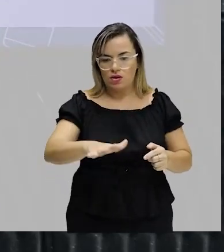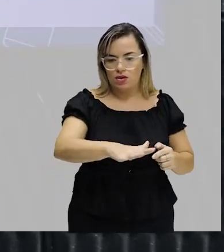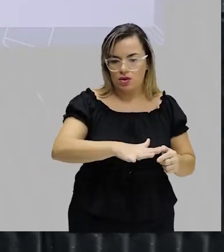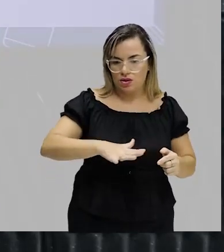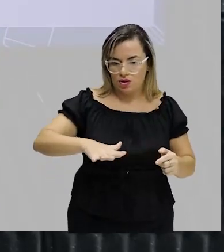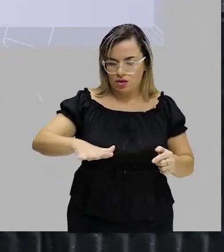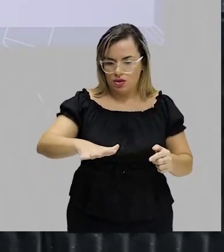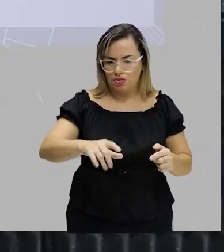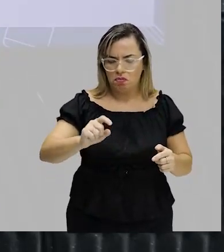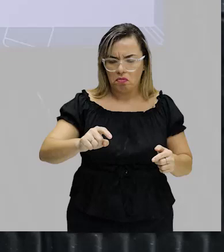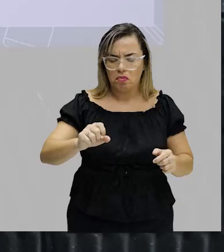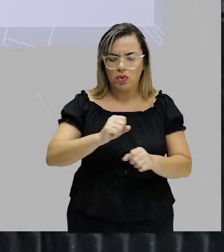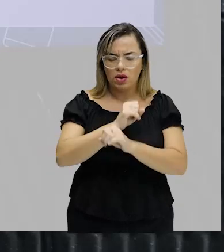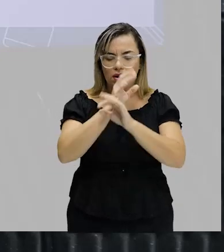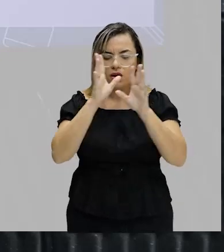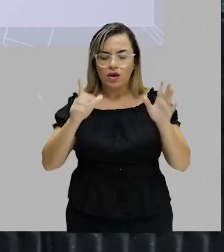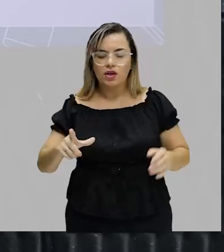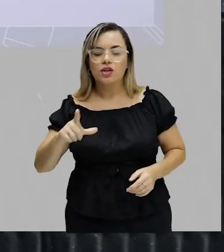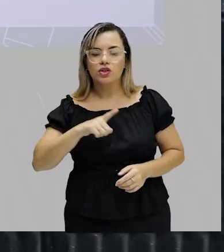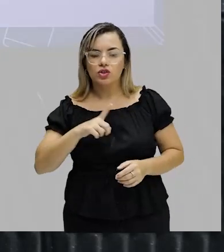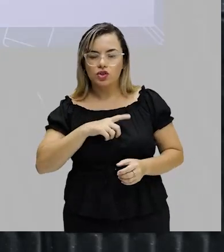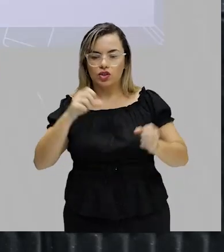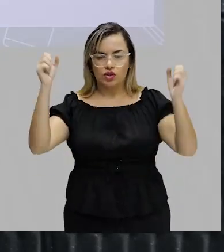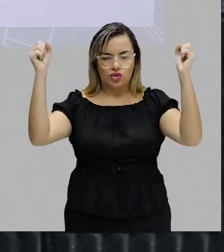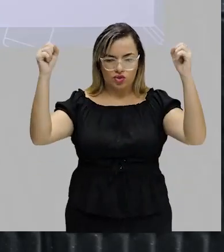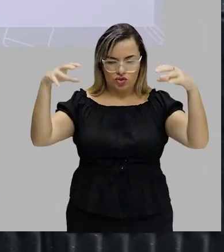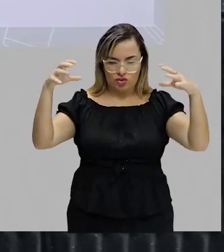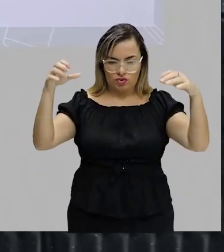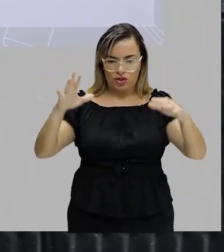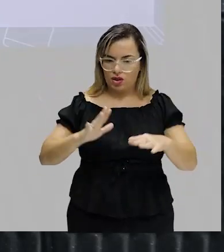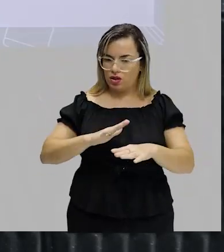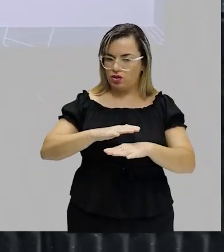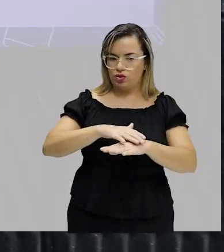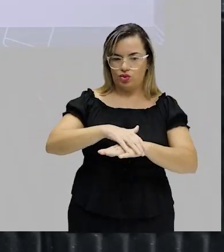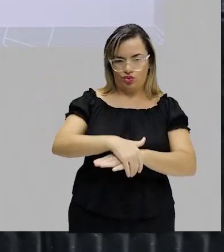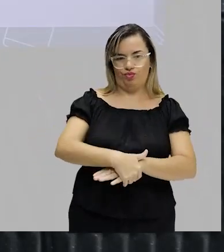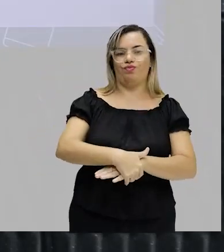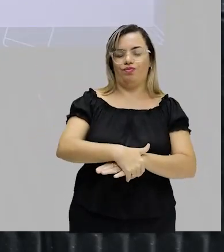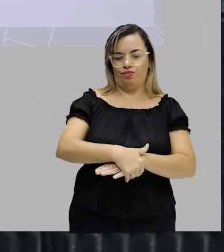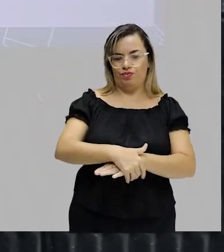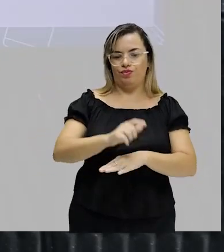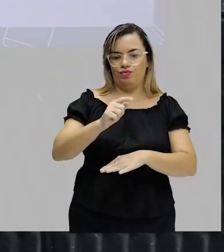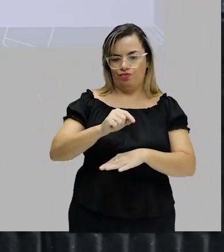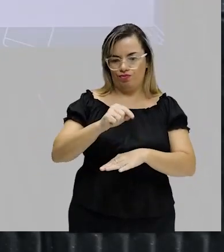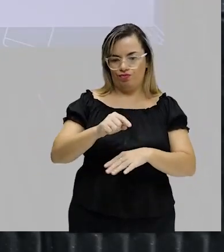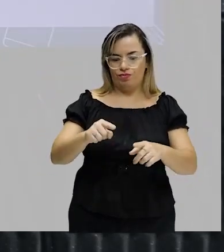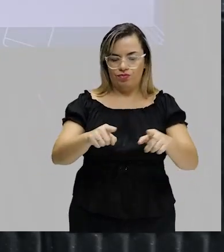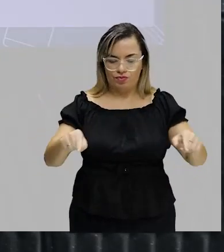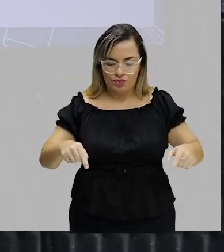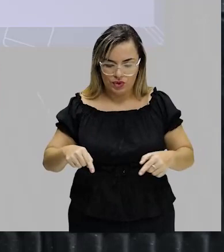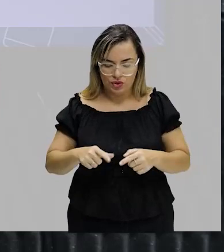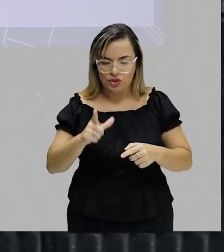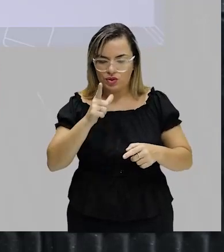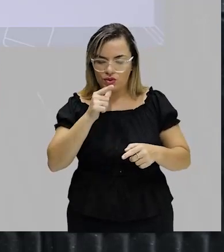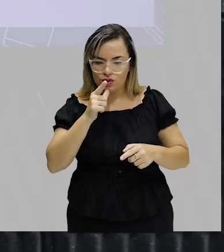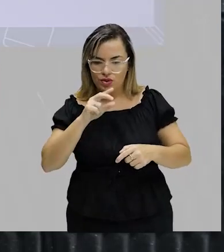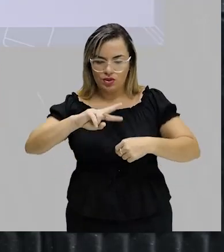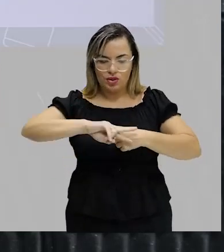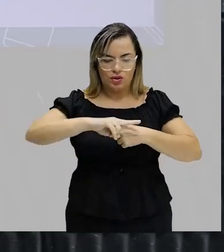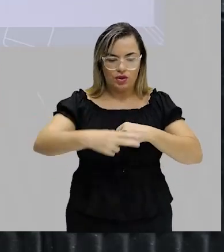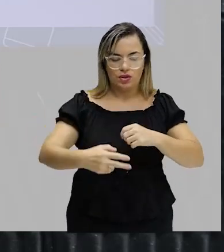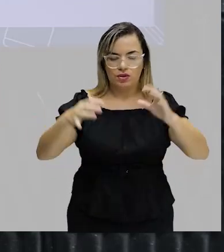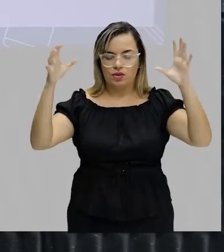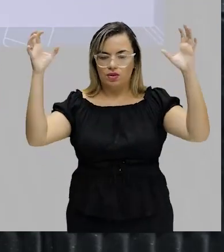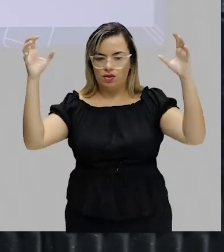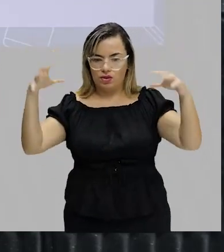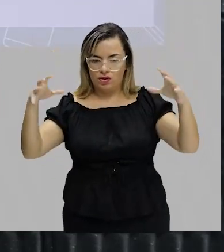tinha chovido a noite toda. Então, as poças são uma consequência da chuva, certo?